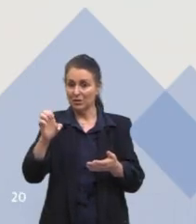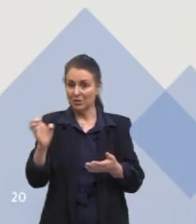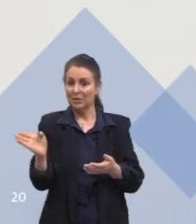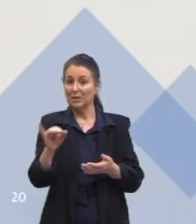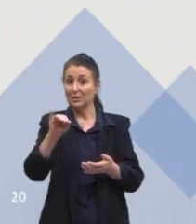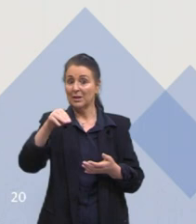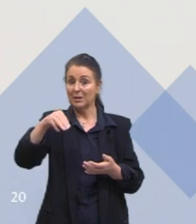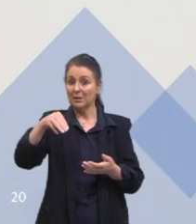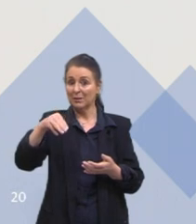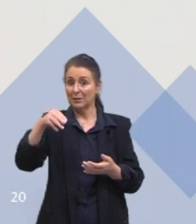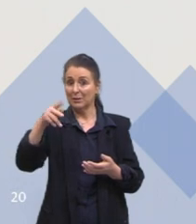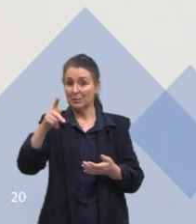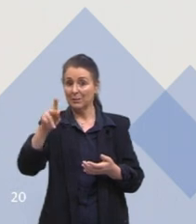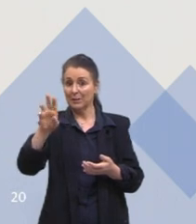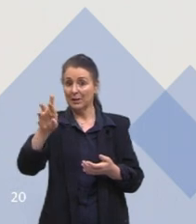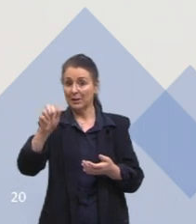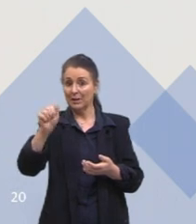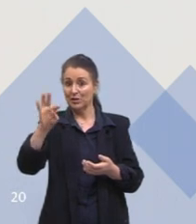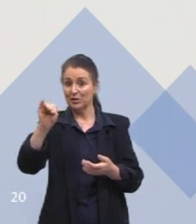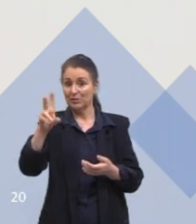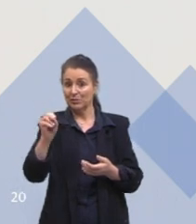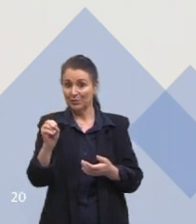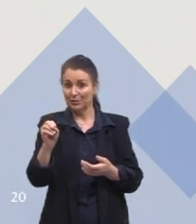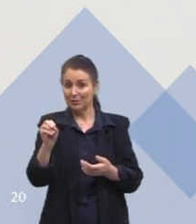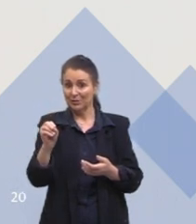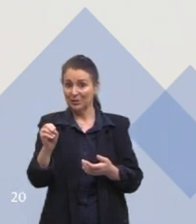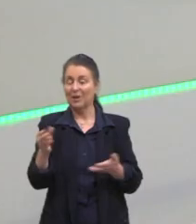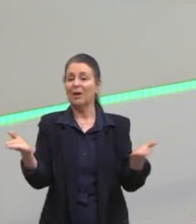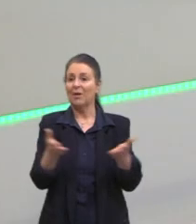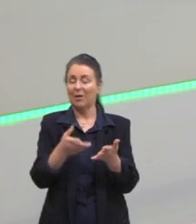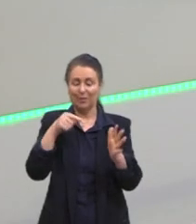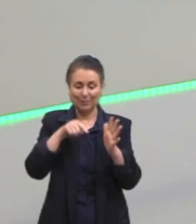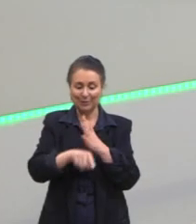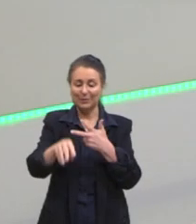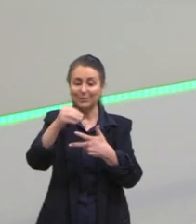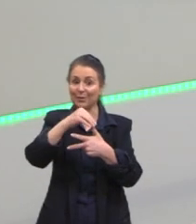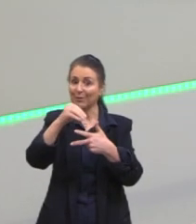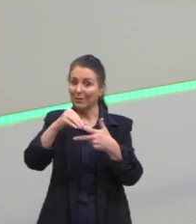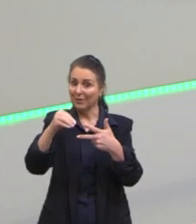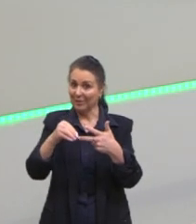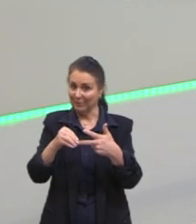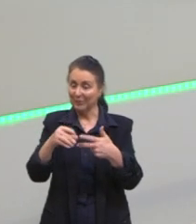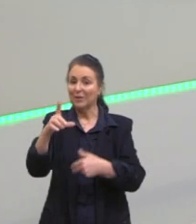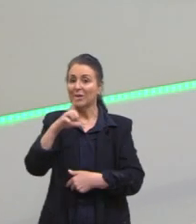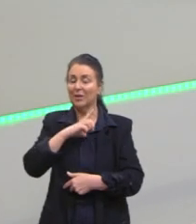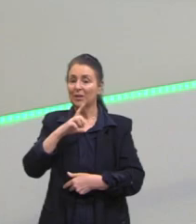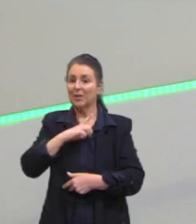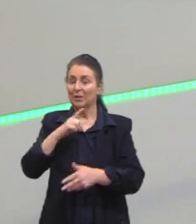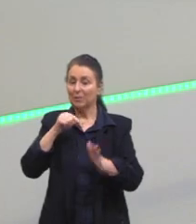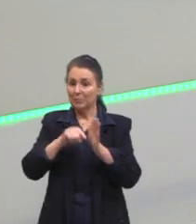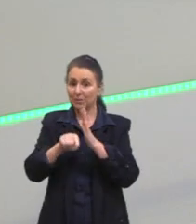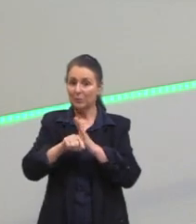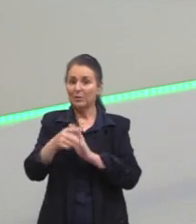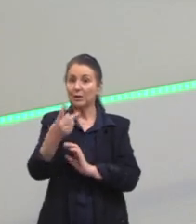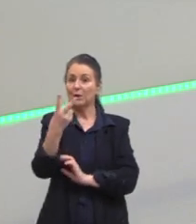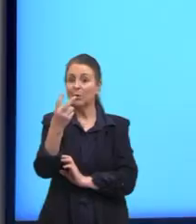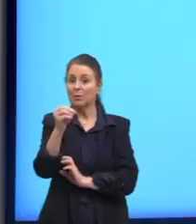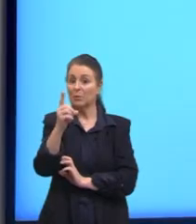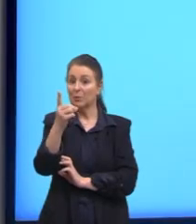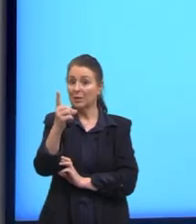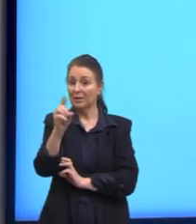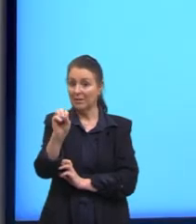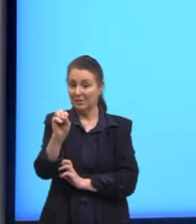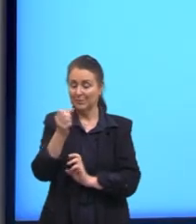imperativo. Vamos testar como é que isso funciona aí em questão do Enem? A gente tem aqui uma questão de 2010